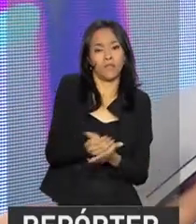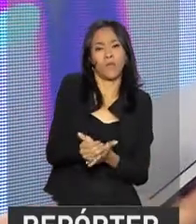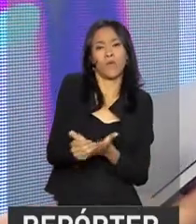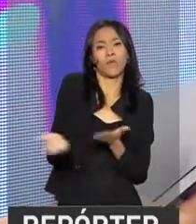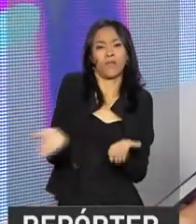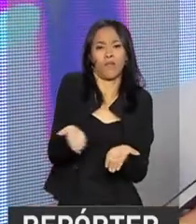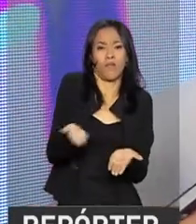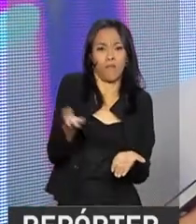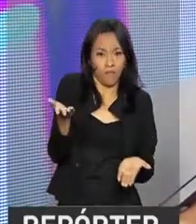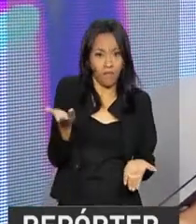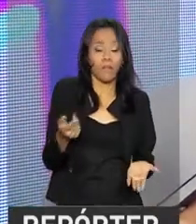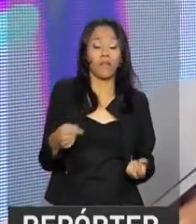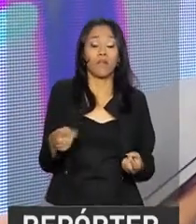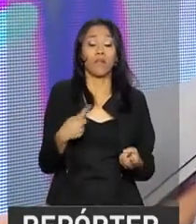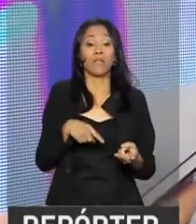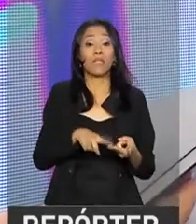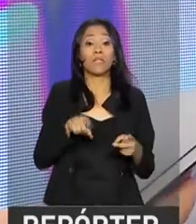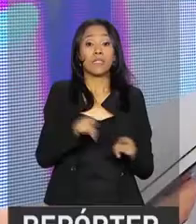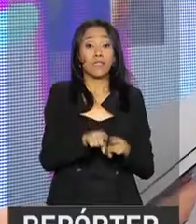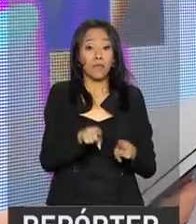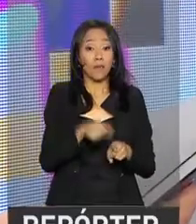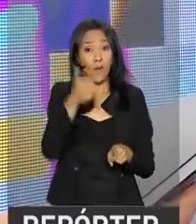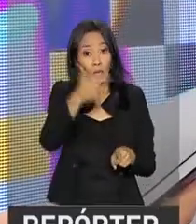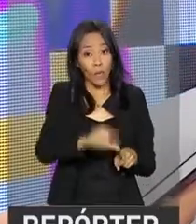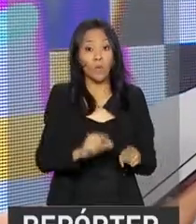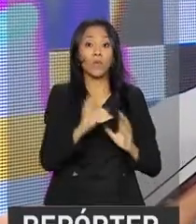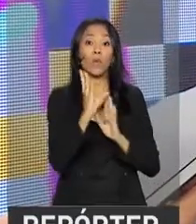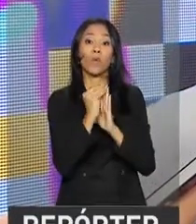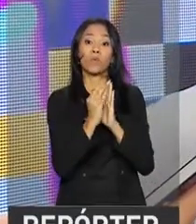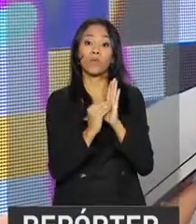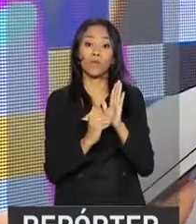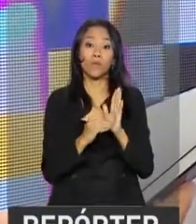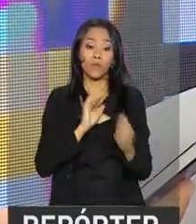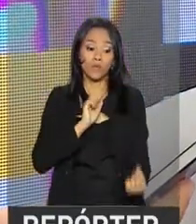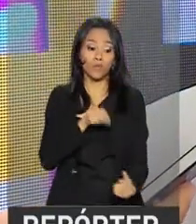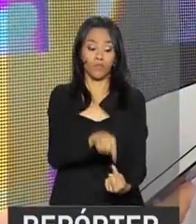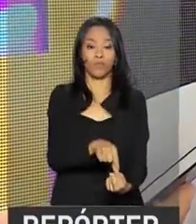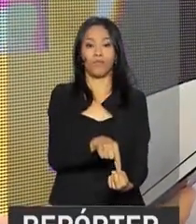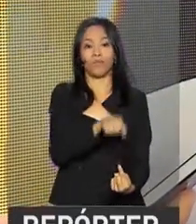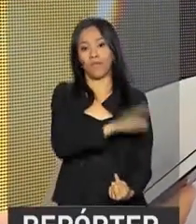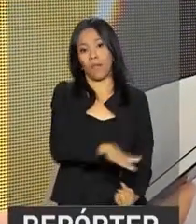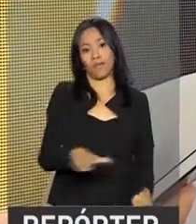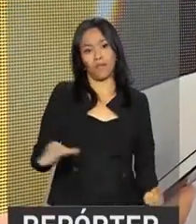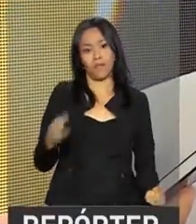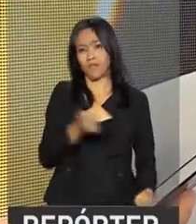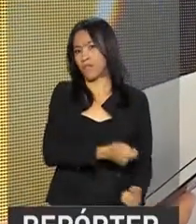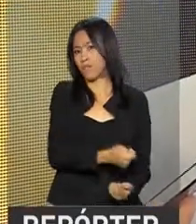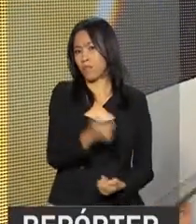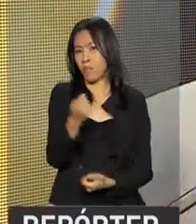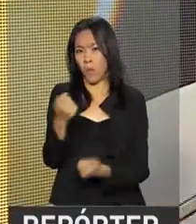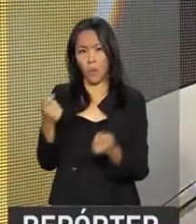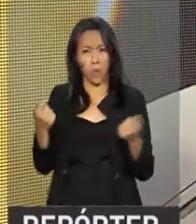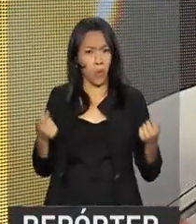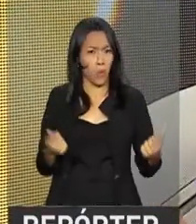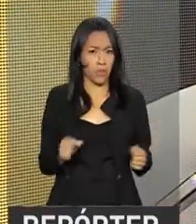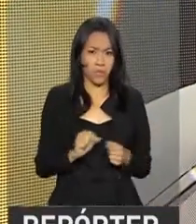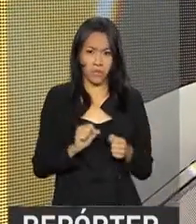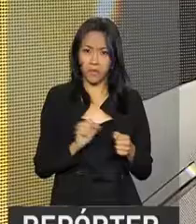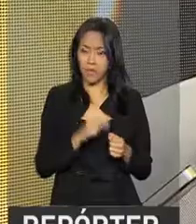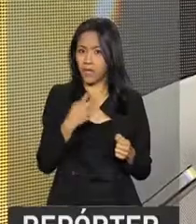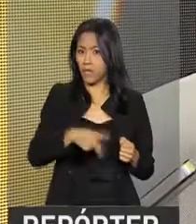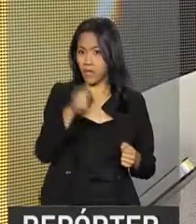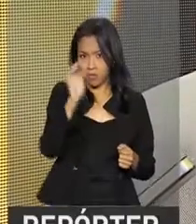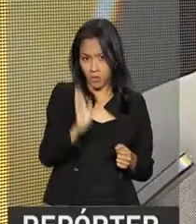procuramos tratar a questão da produção de conteúdo infantil temos poucos conteúdos infantis sendo feitos aqui no